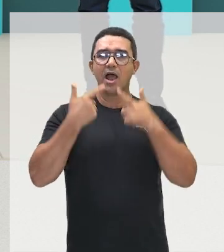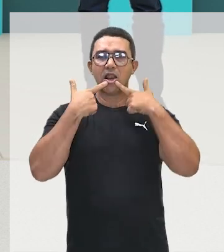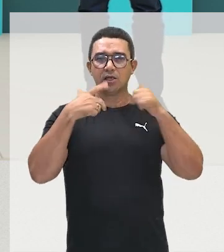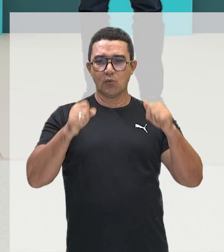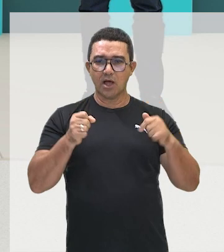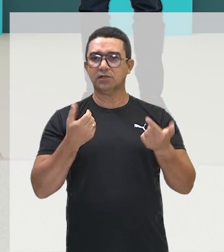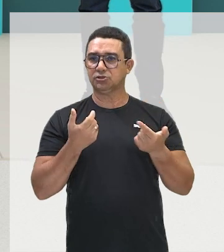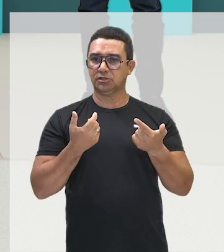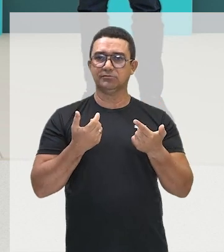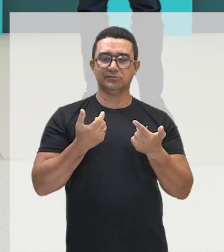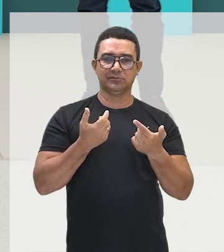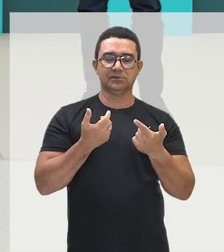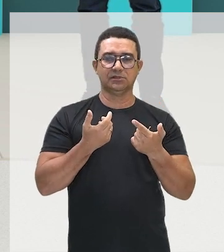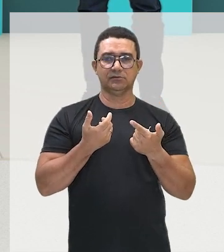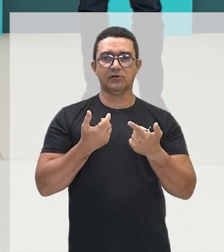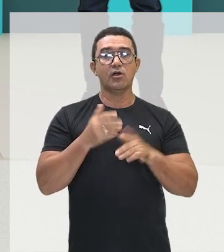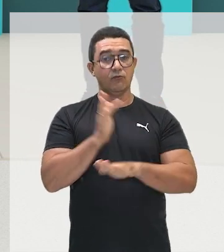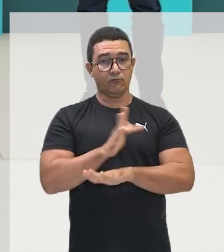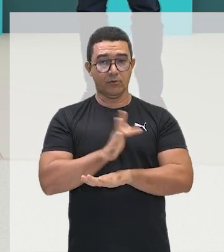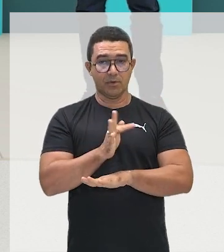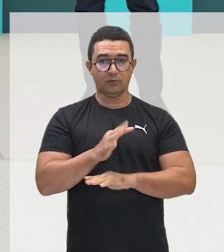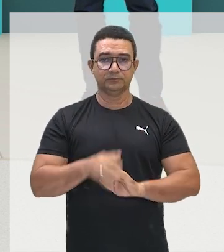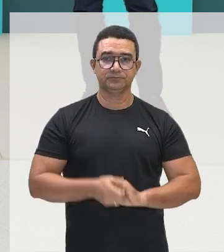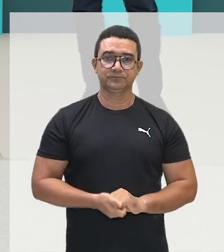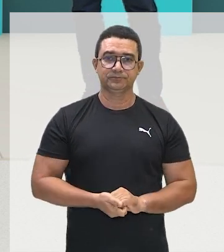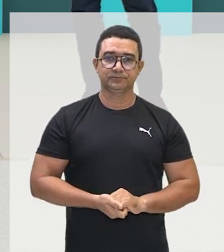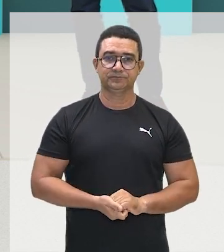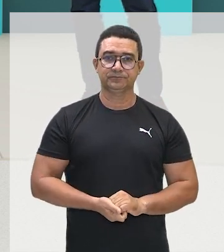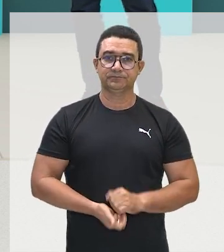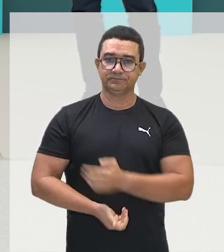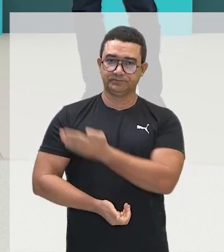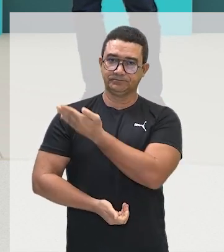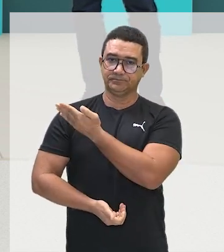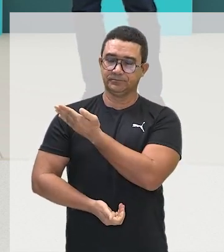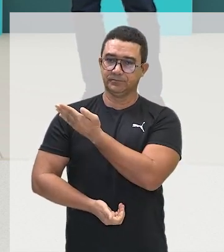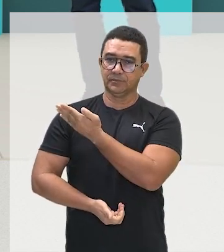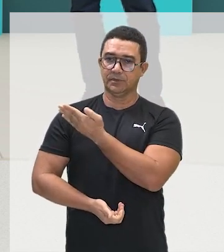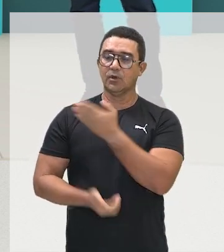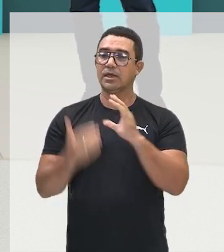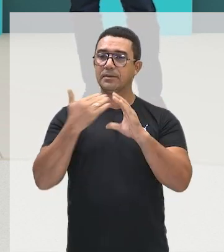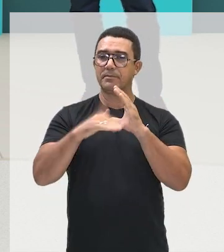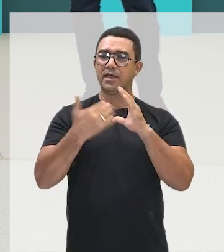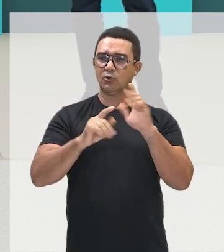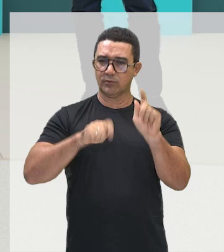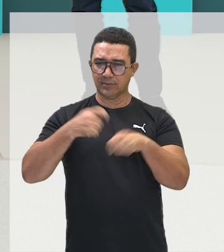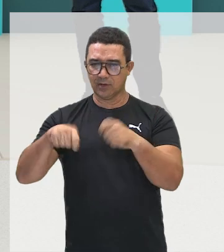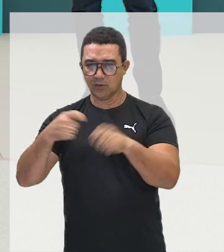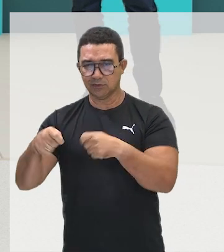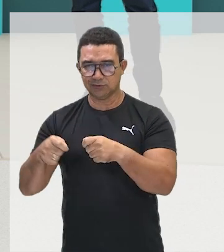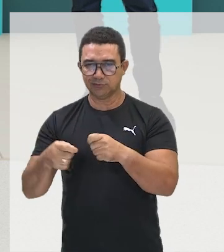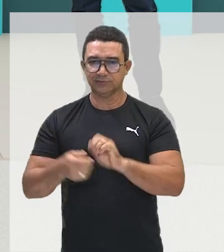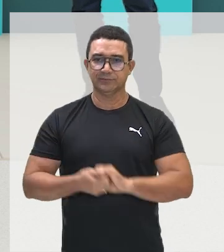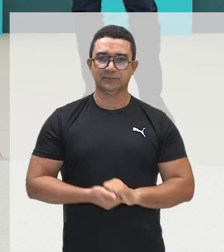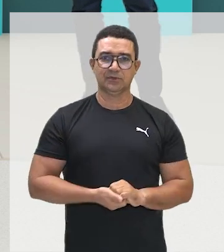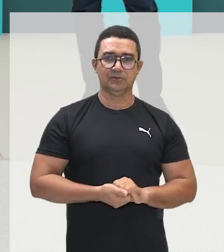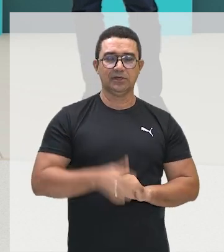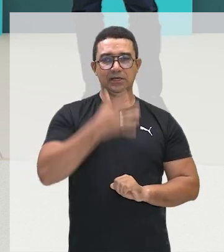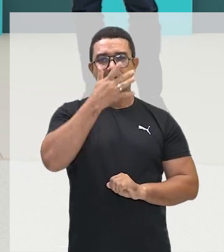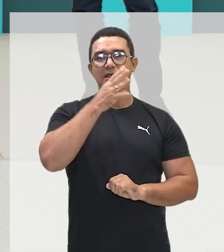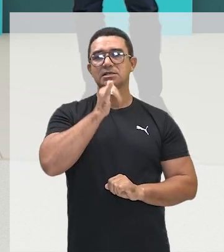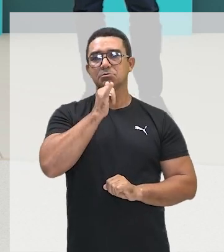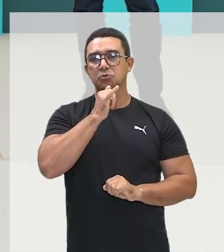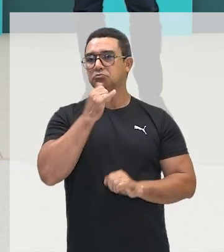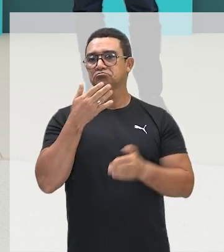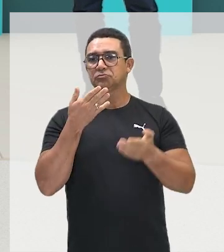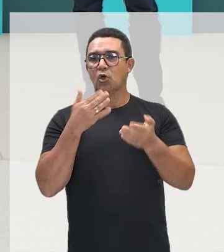linguagem culta ou da linguagem formal. Business emails, que são os e-mails de negócio, você não vai se dirigir a